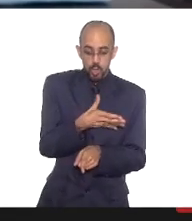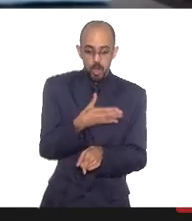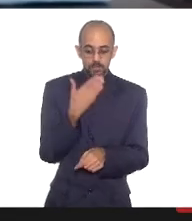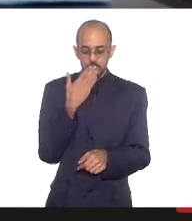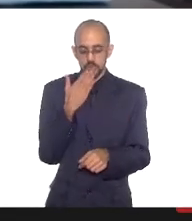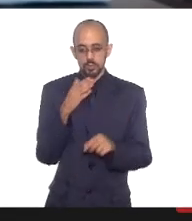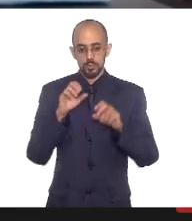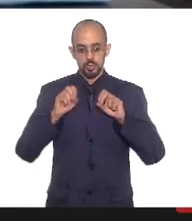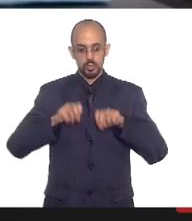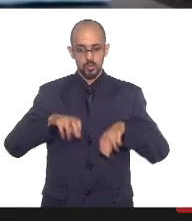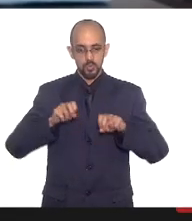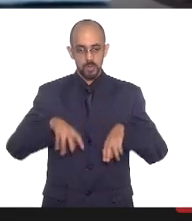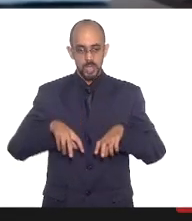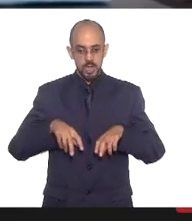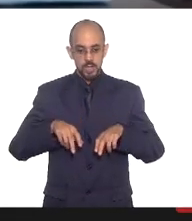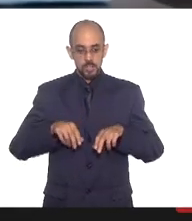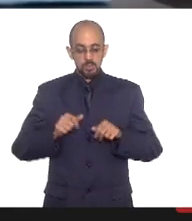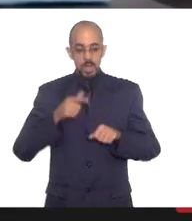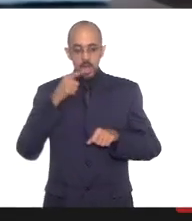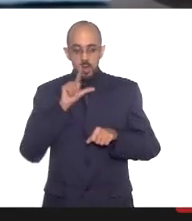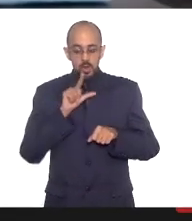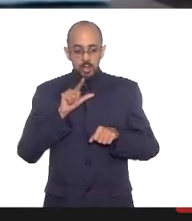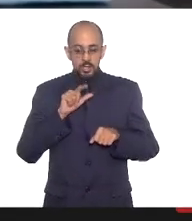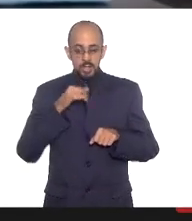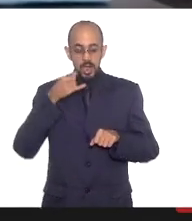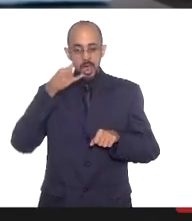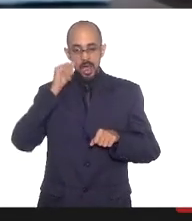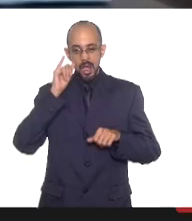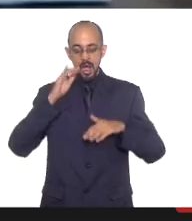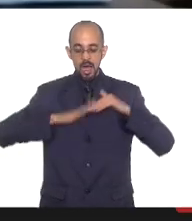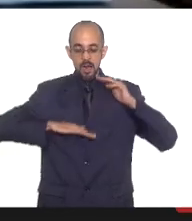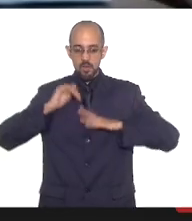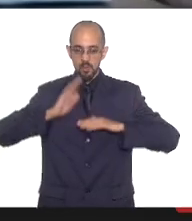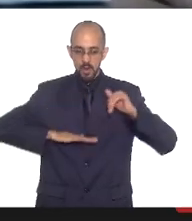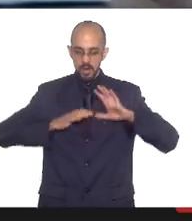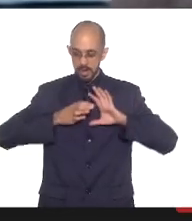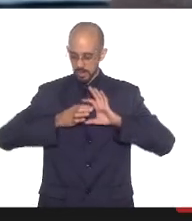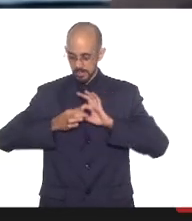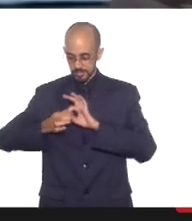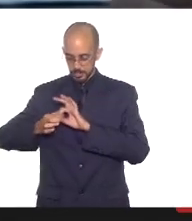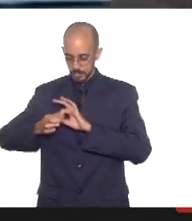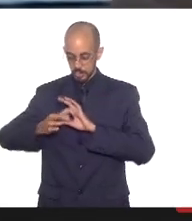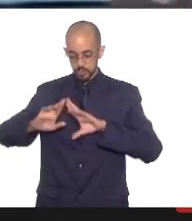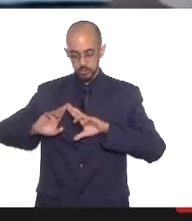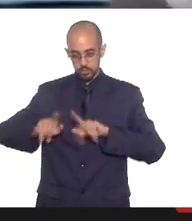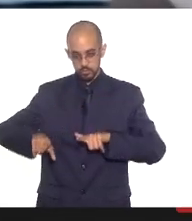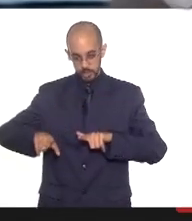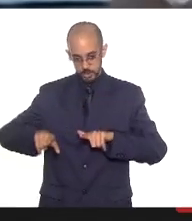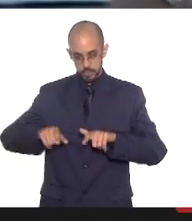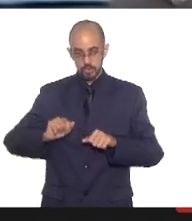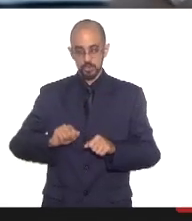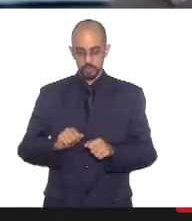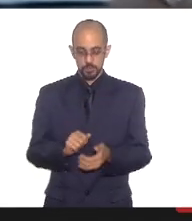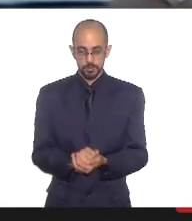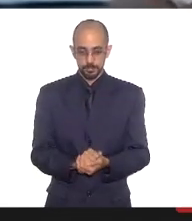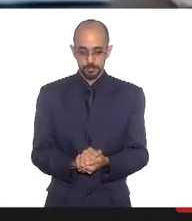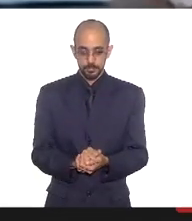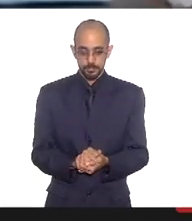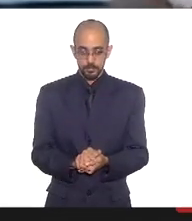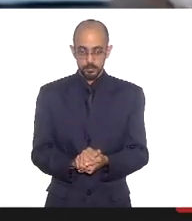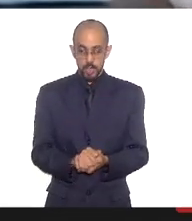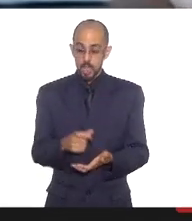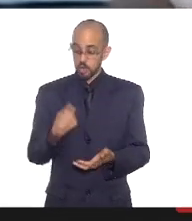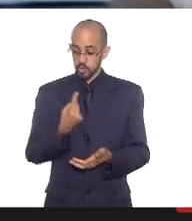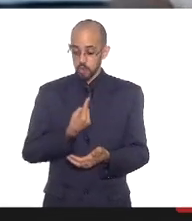aqui no Rio de Janeiro para poder nos anteciparmos a qualquer cenário é diferente do atual é muito grande a gente